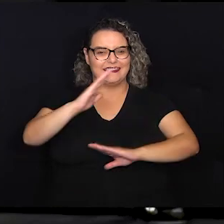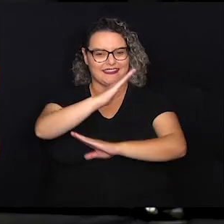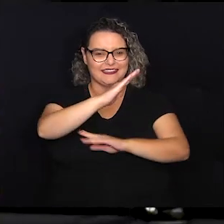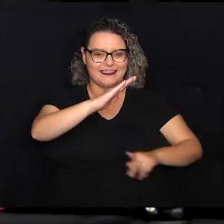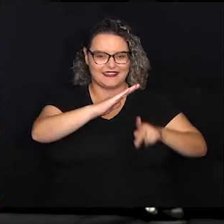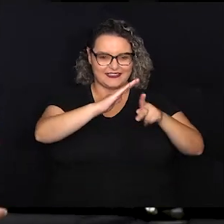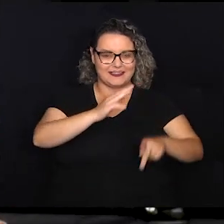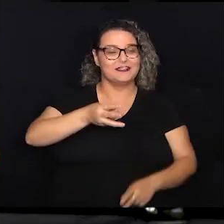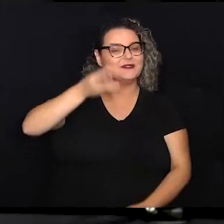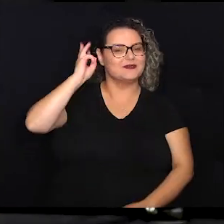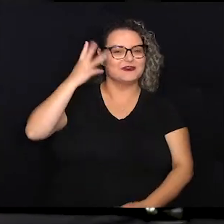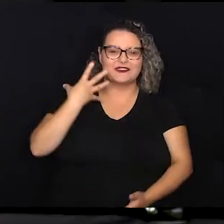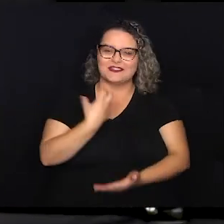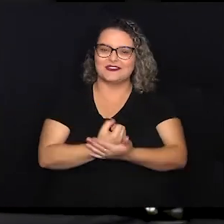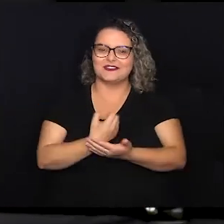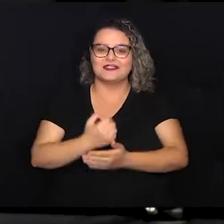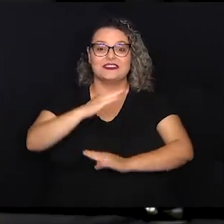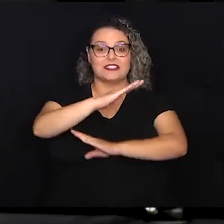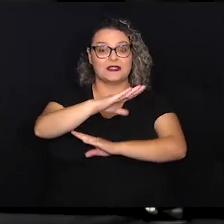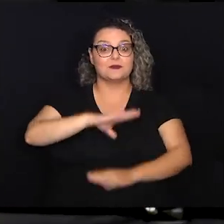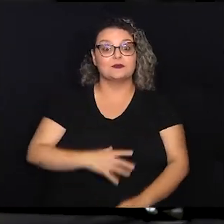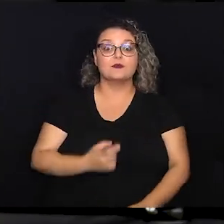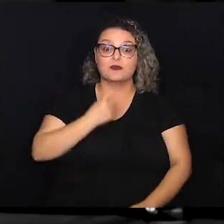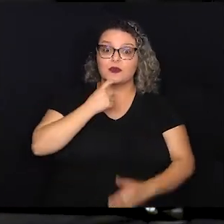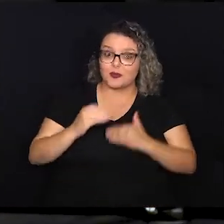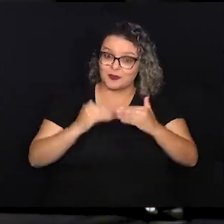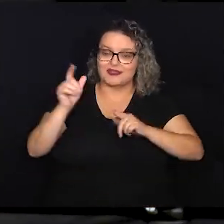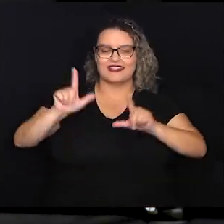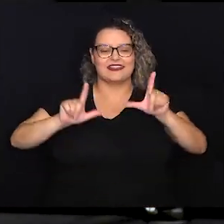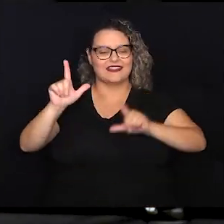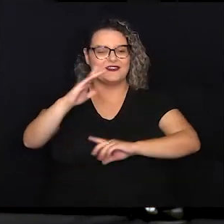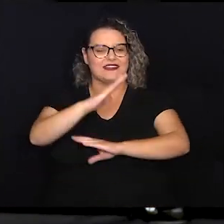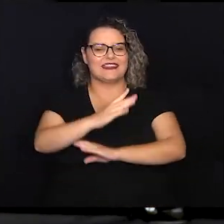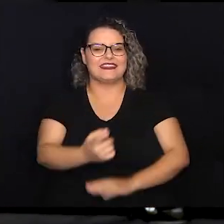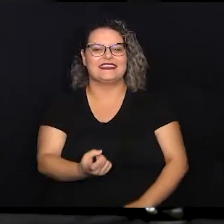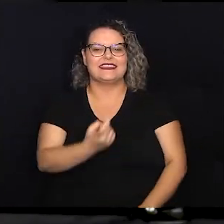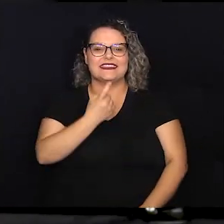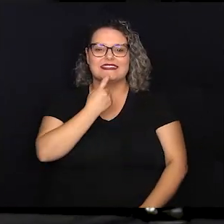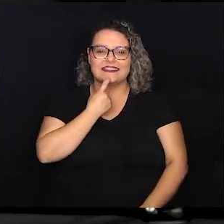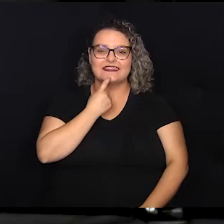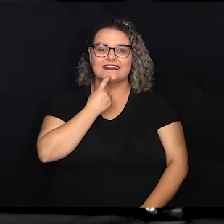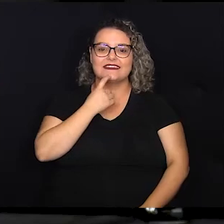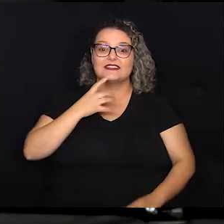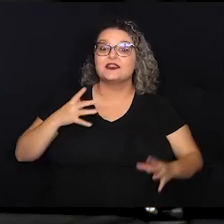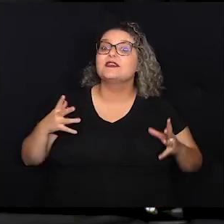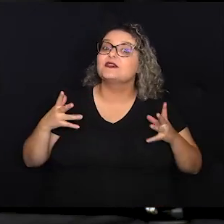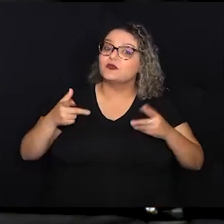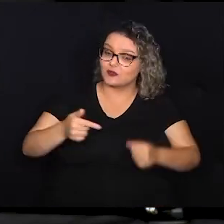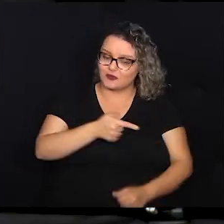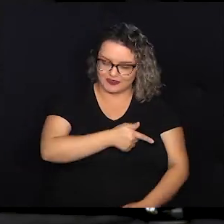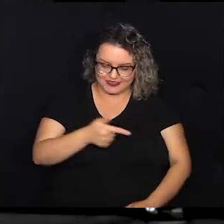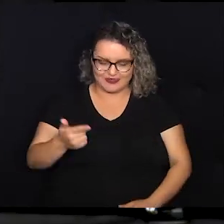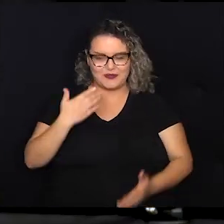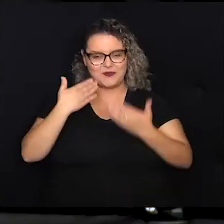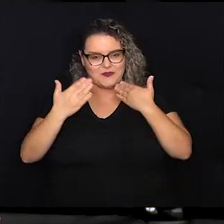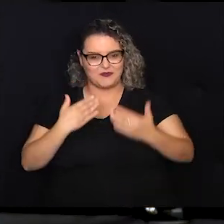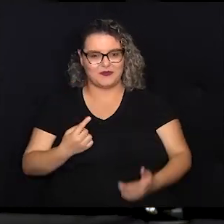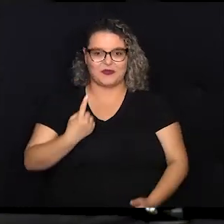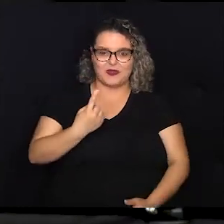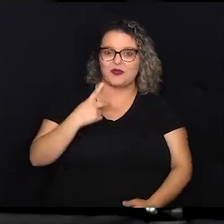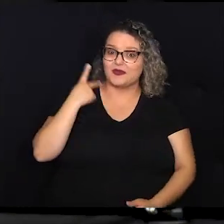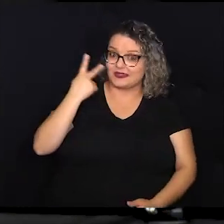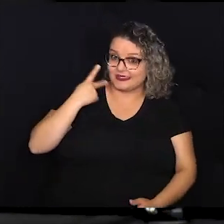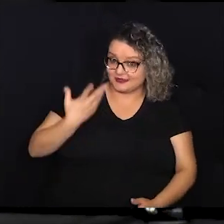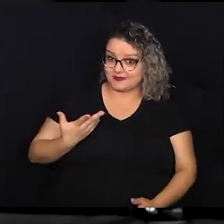Olá, esse é o Na Casa do Povo, podcast da Câmara Municipal de Campinas, produzido pela TV Câmara Campinas, que toda